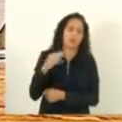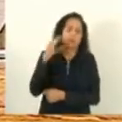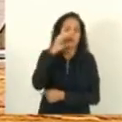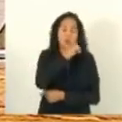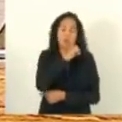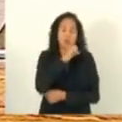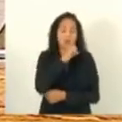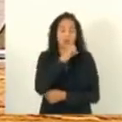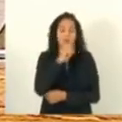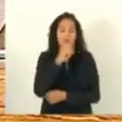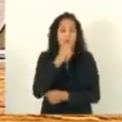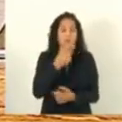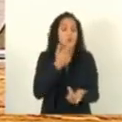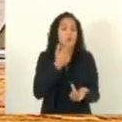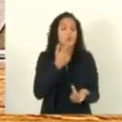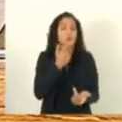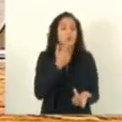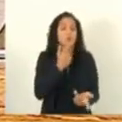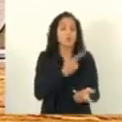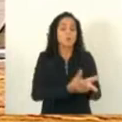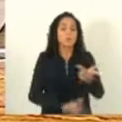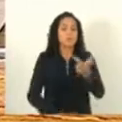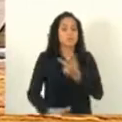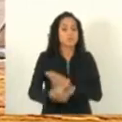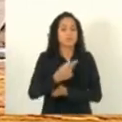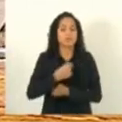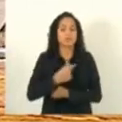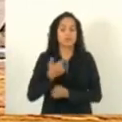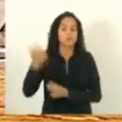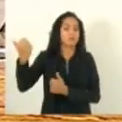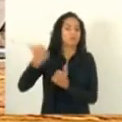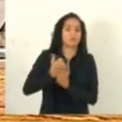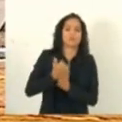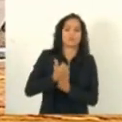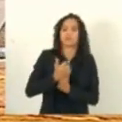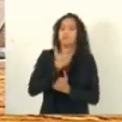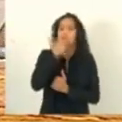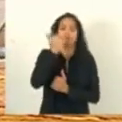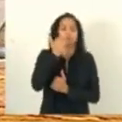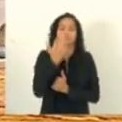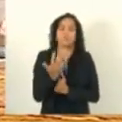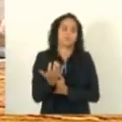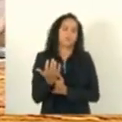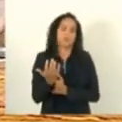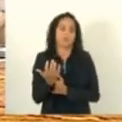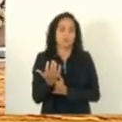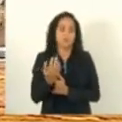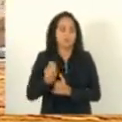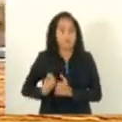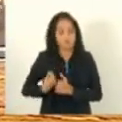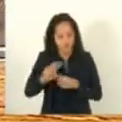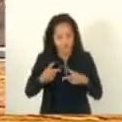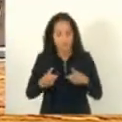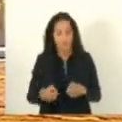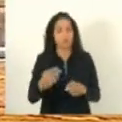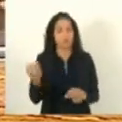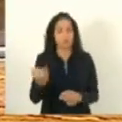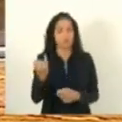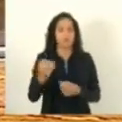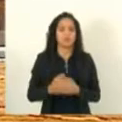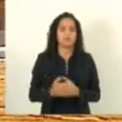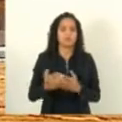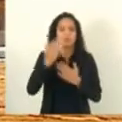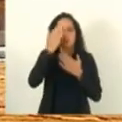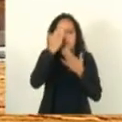é insubstituível e sem ele é impossível viver. Eu quero lembrar também, eu quero